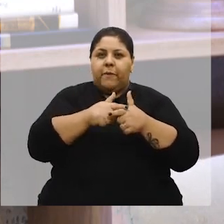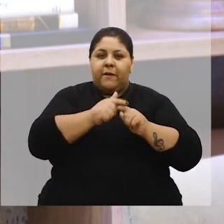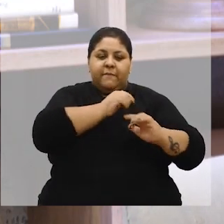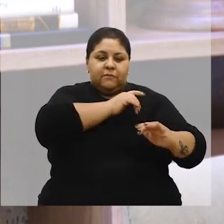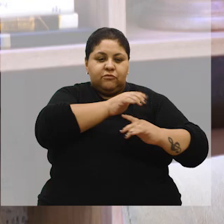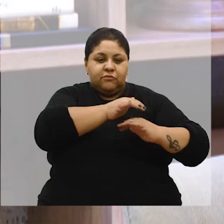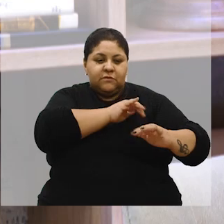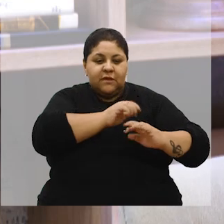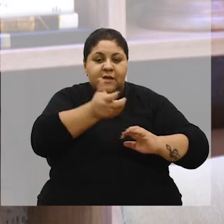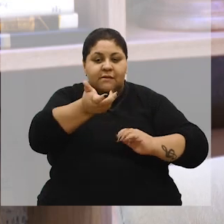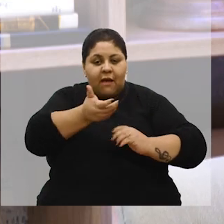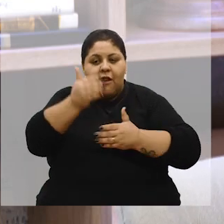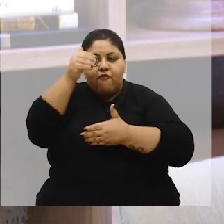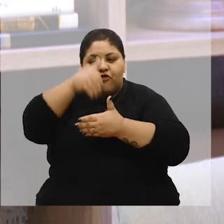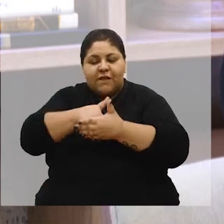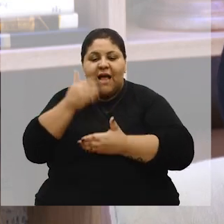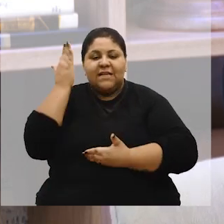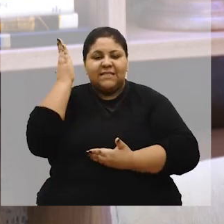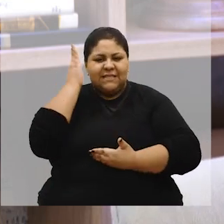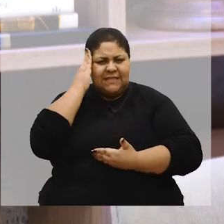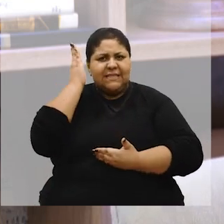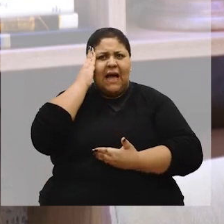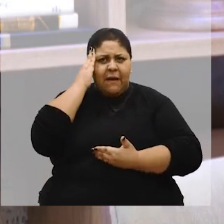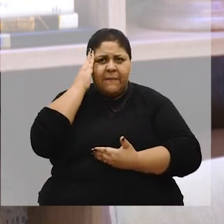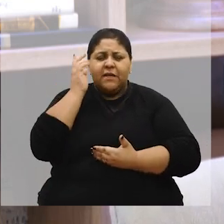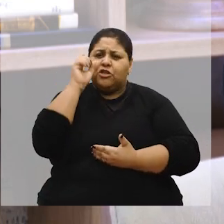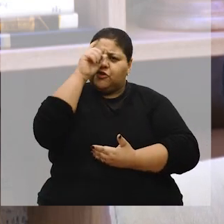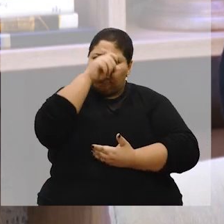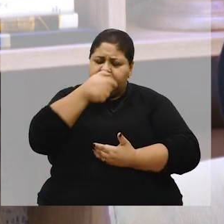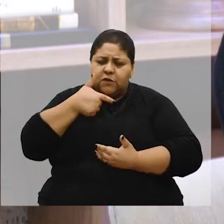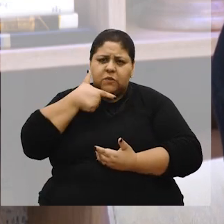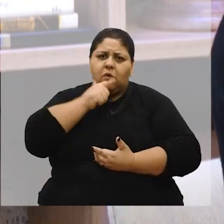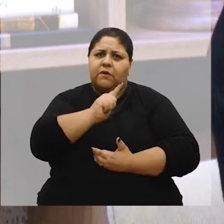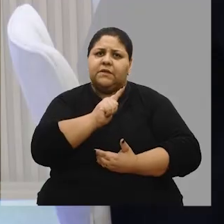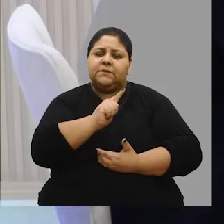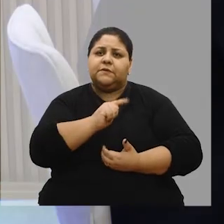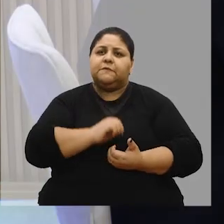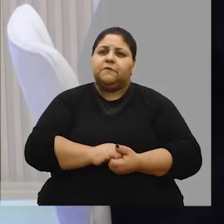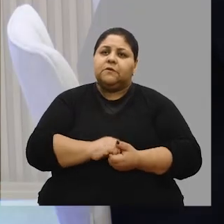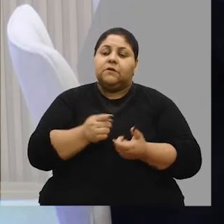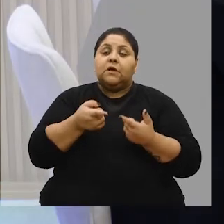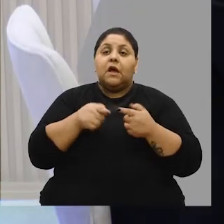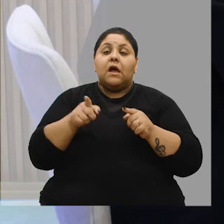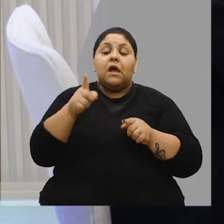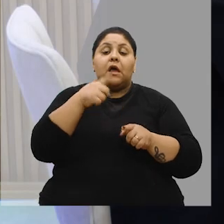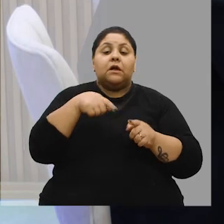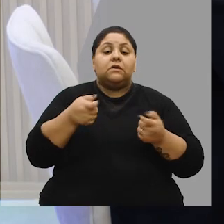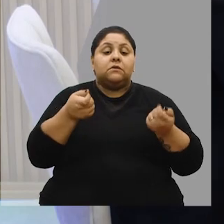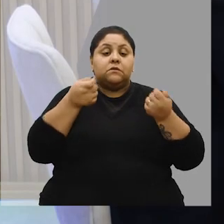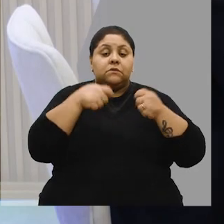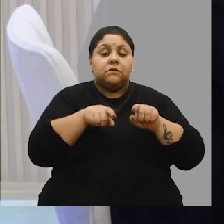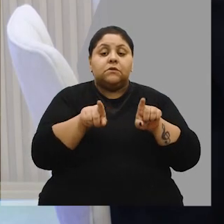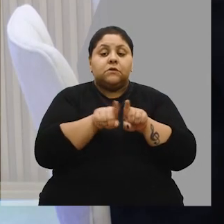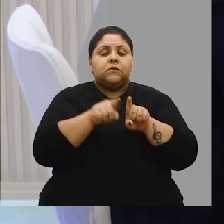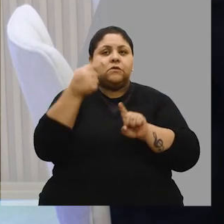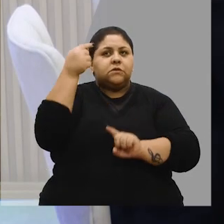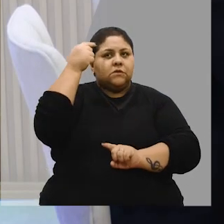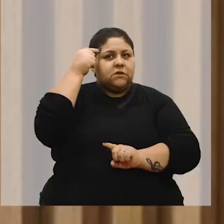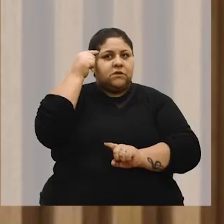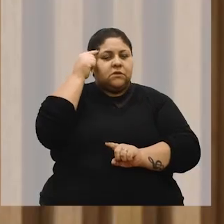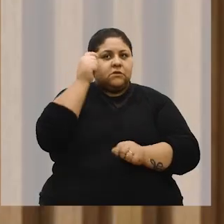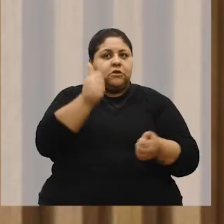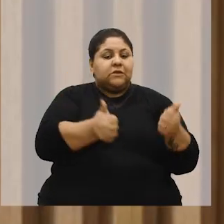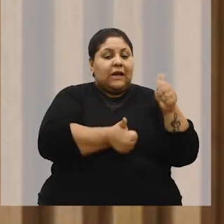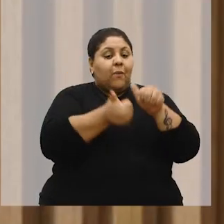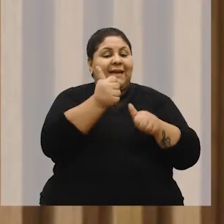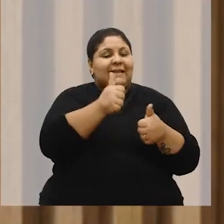fazendo questão de votar porque sabem o quão duro foi essa conquista também, eu acho, né? Mas aí a gente precisa também pensar na